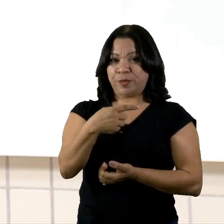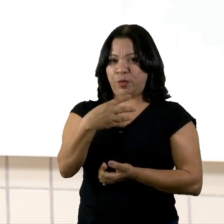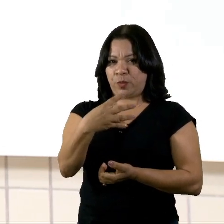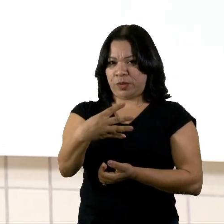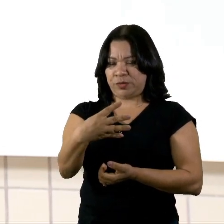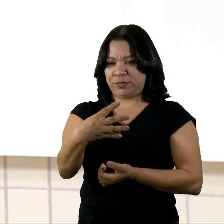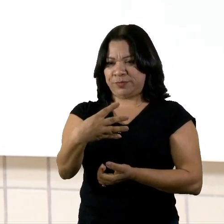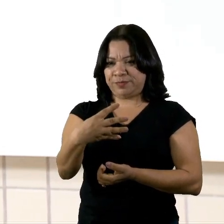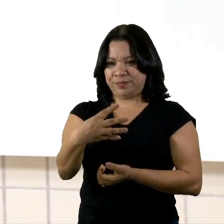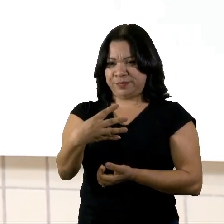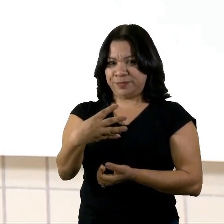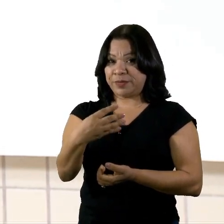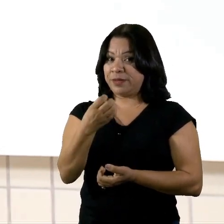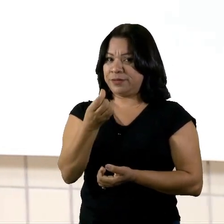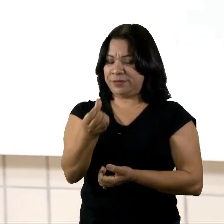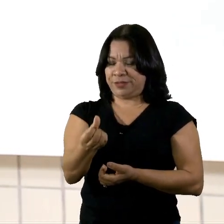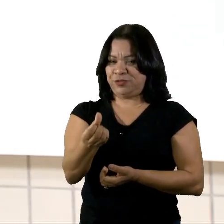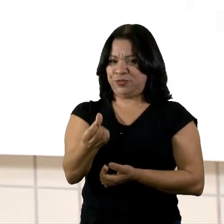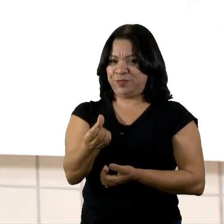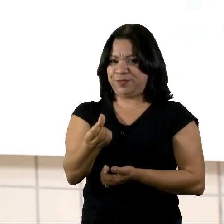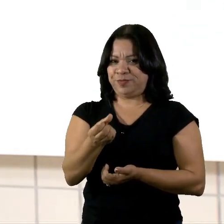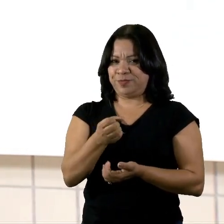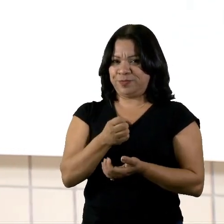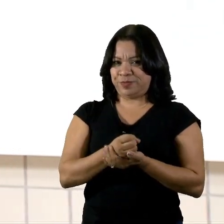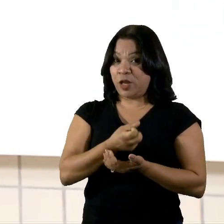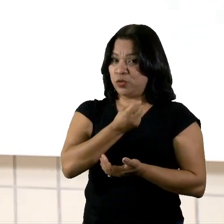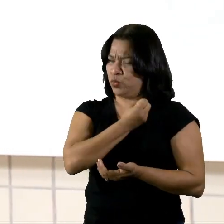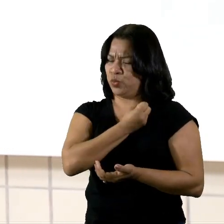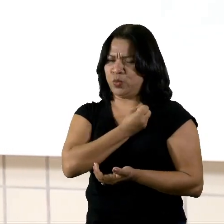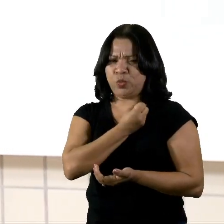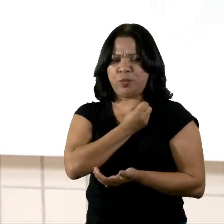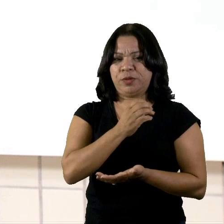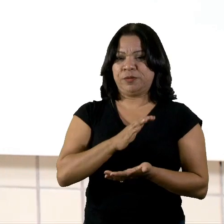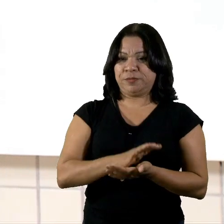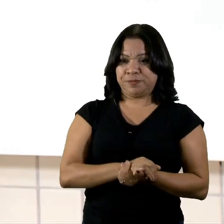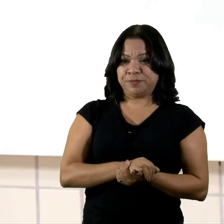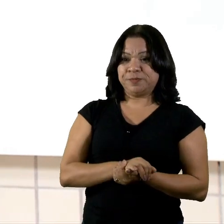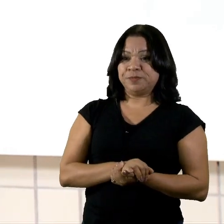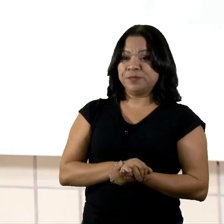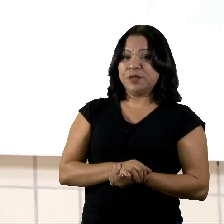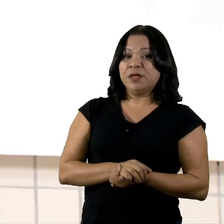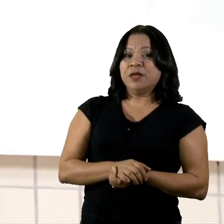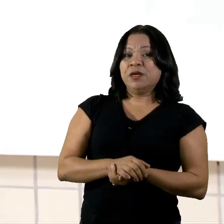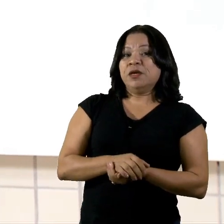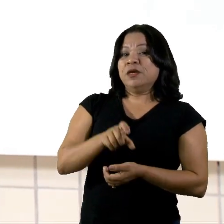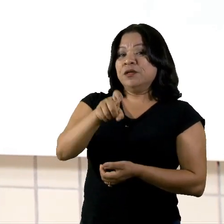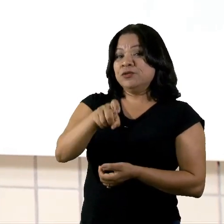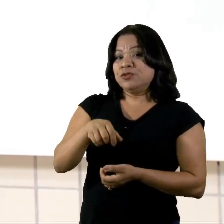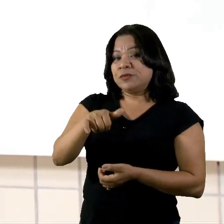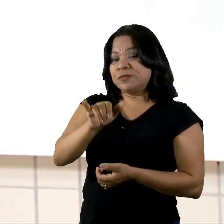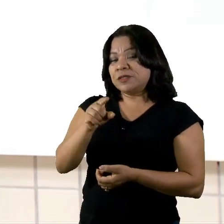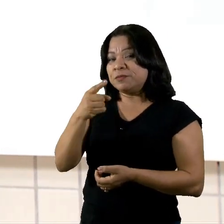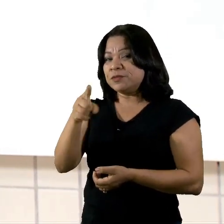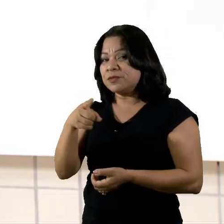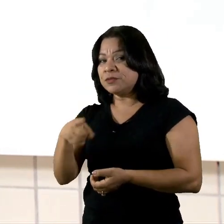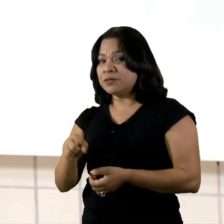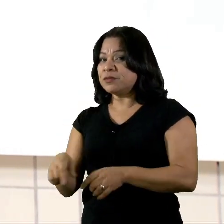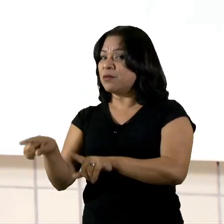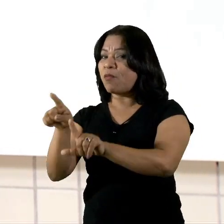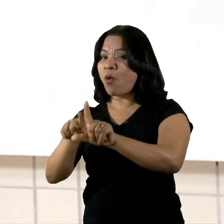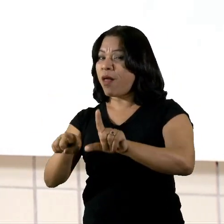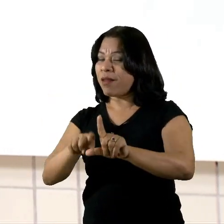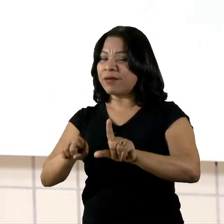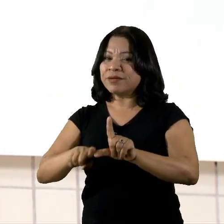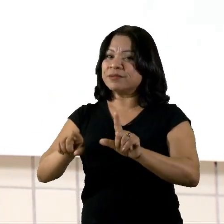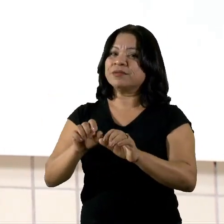4 e 6. São os coeficientes numéricos. X, Y e Z, que é a parte literal, são as variáveis, né? Que elas